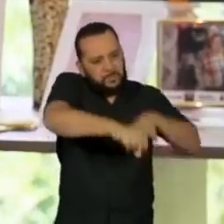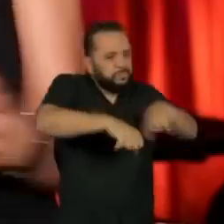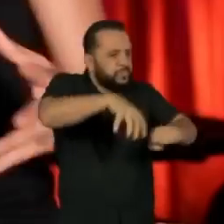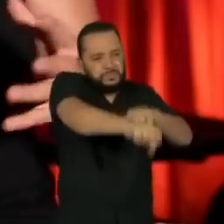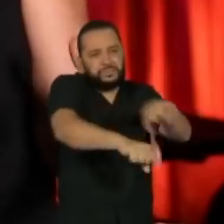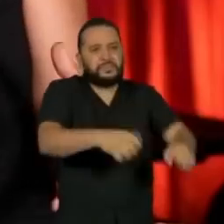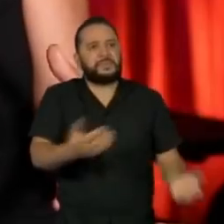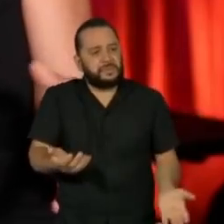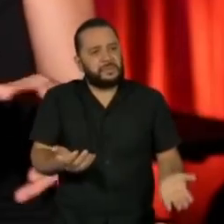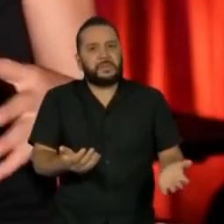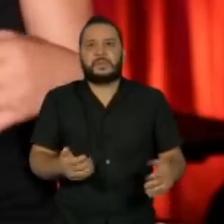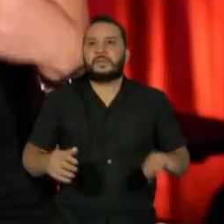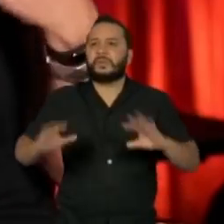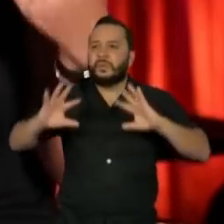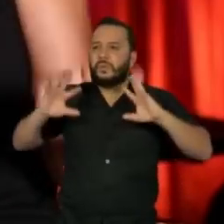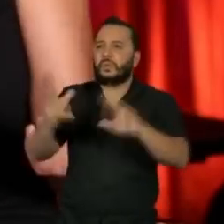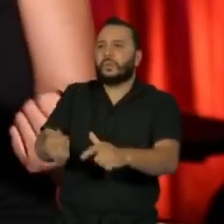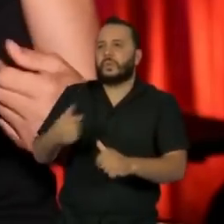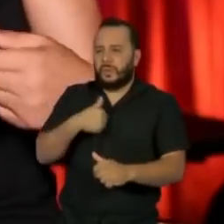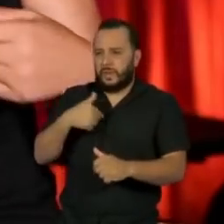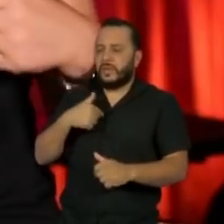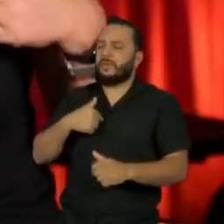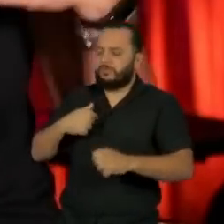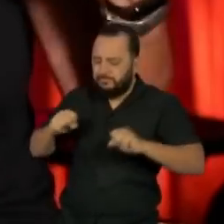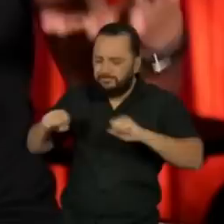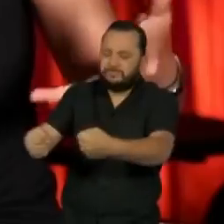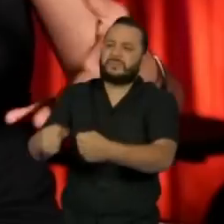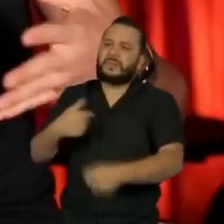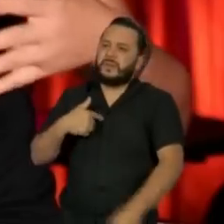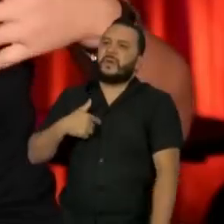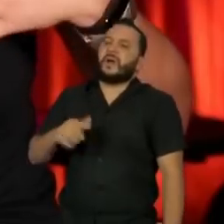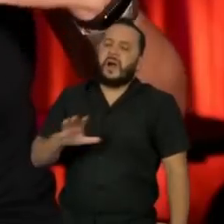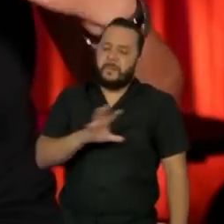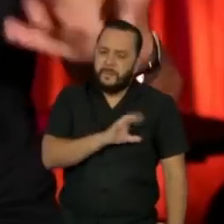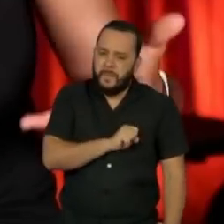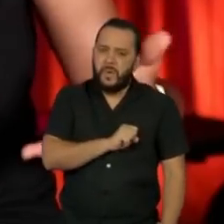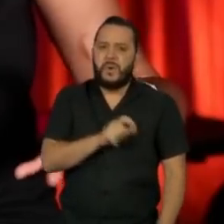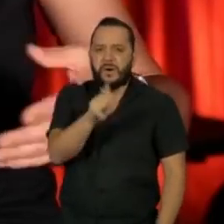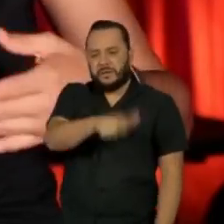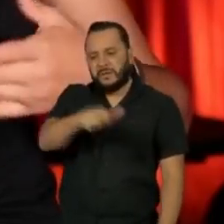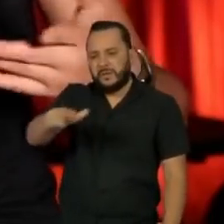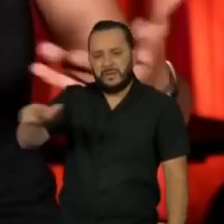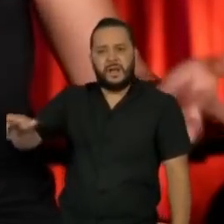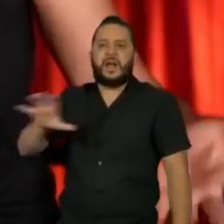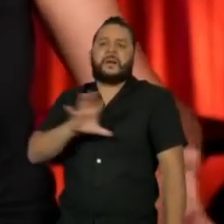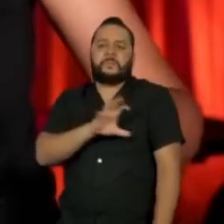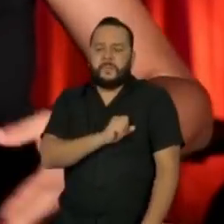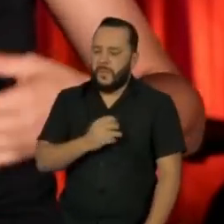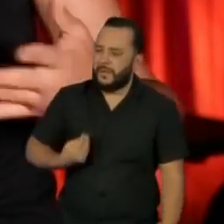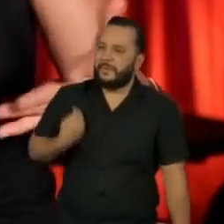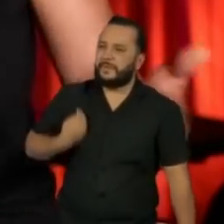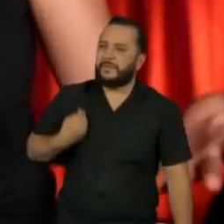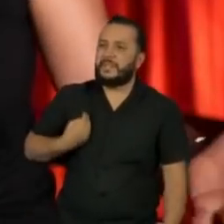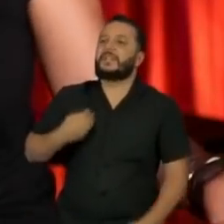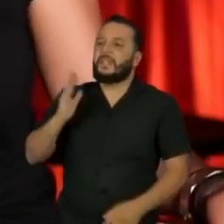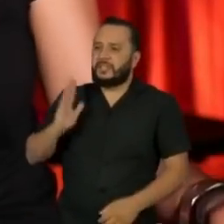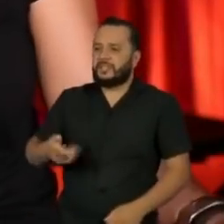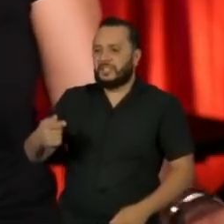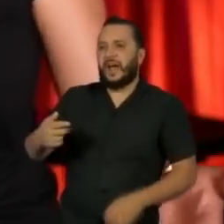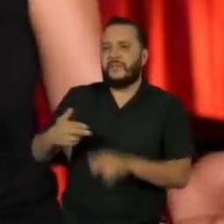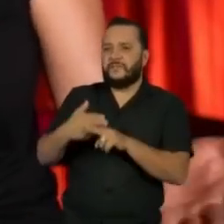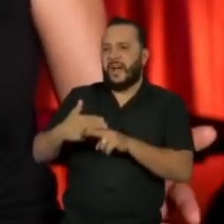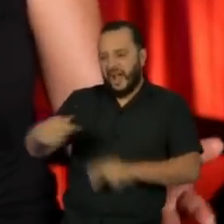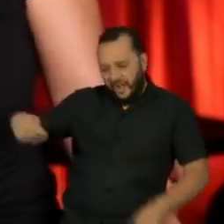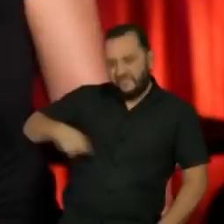nós. Tudo que eu fiz por amor. Ao próximo, amor à vida, porque depois de ter tomado facada eu aprendi a